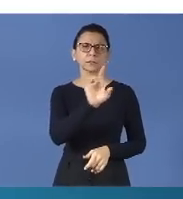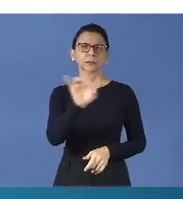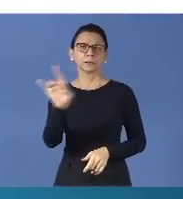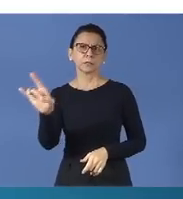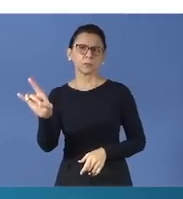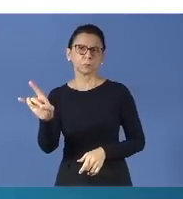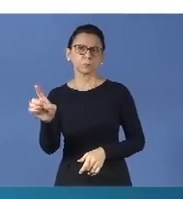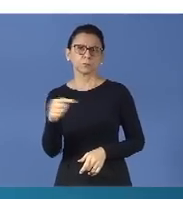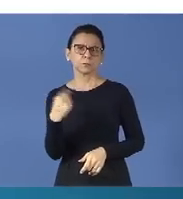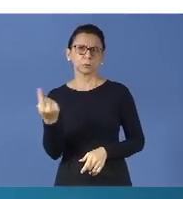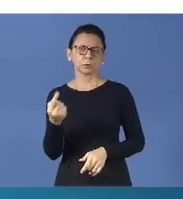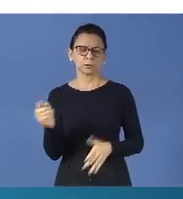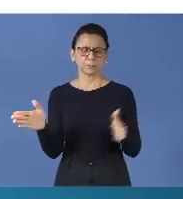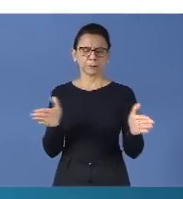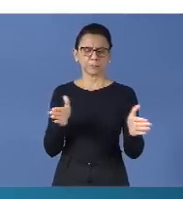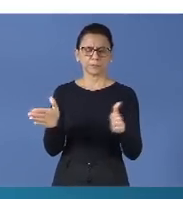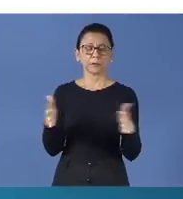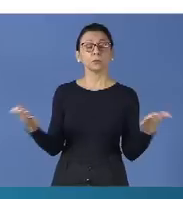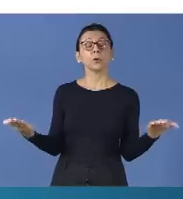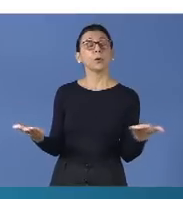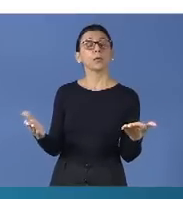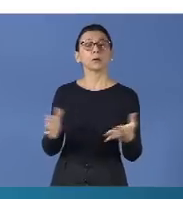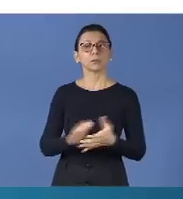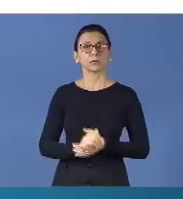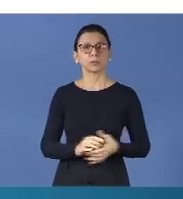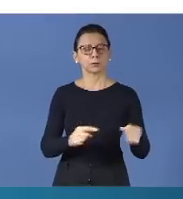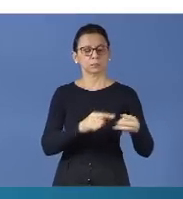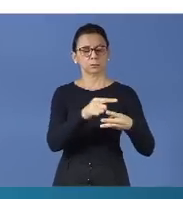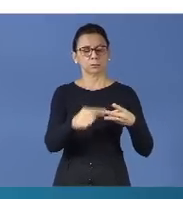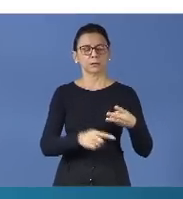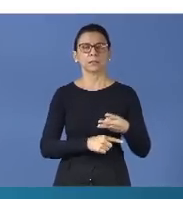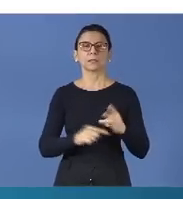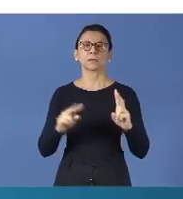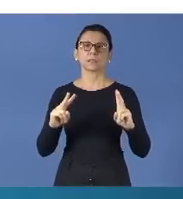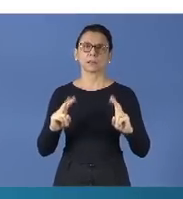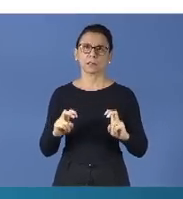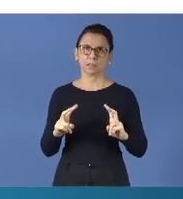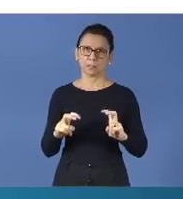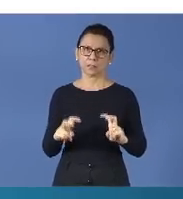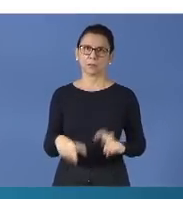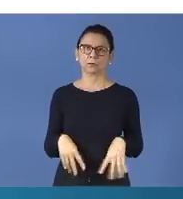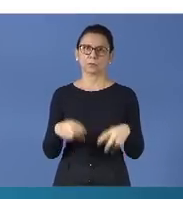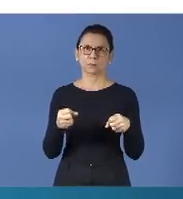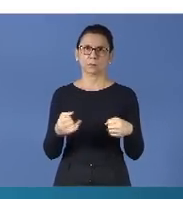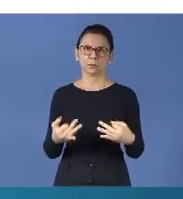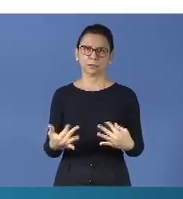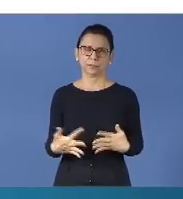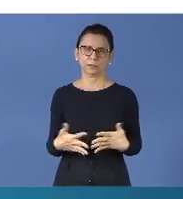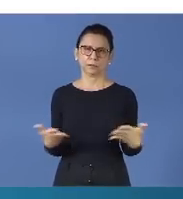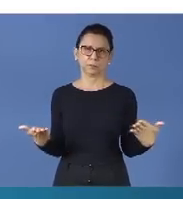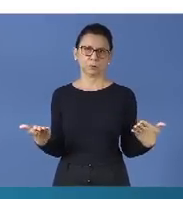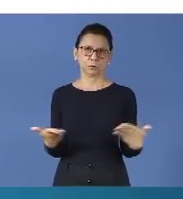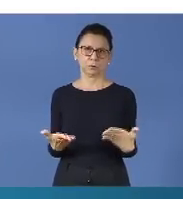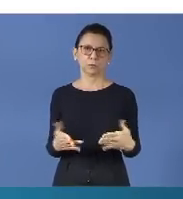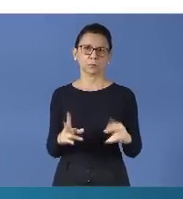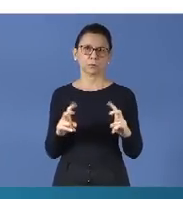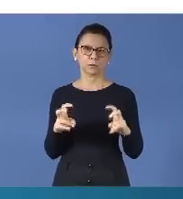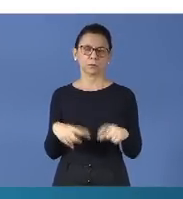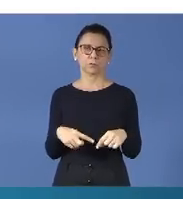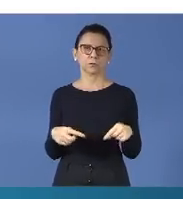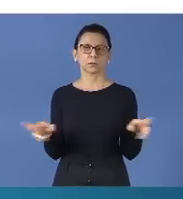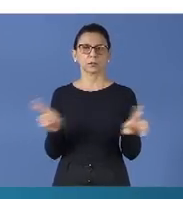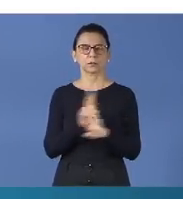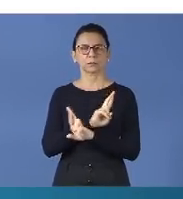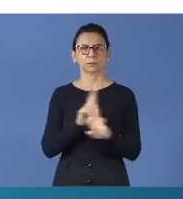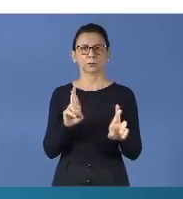tempo? Resultados práticos, naturalmente, dos três assuntos que foram abordados, que são os assuntos relacionados